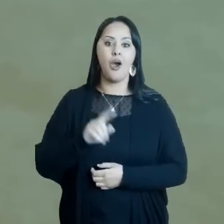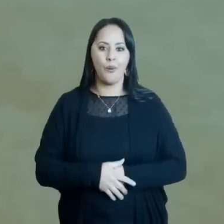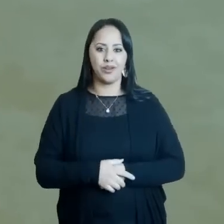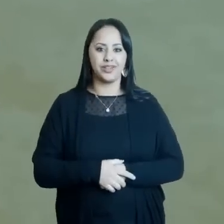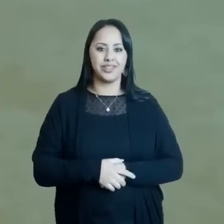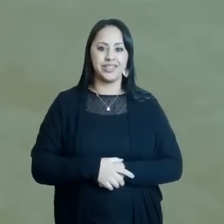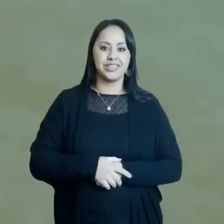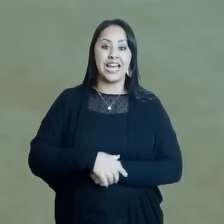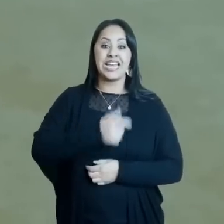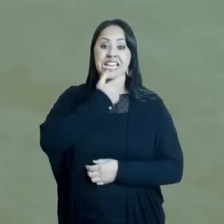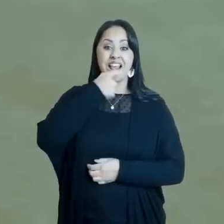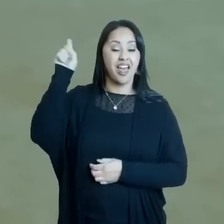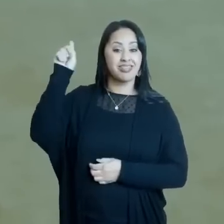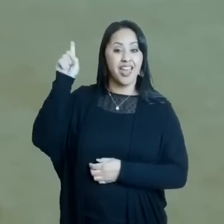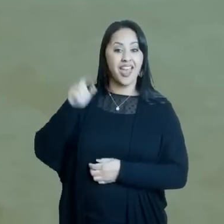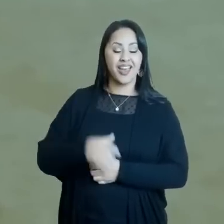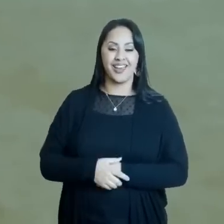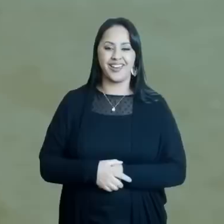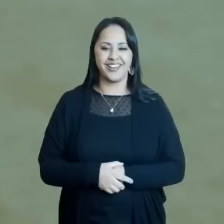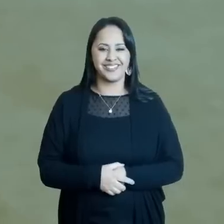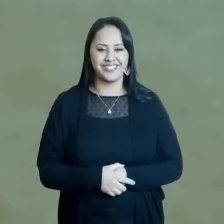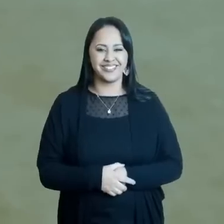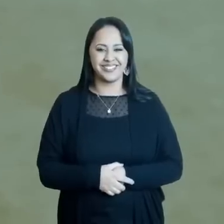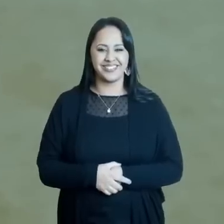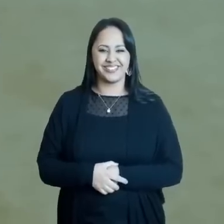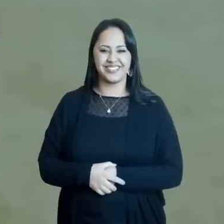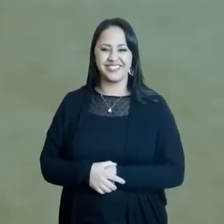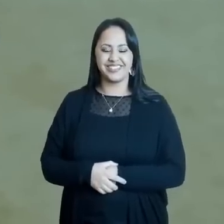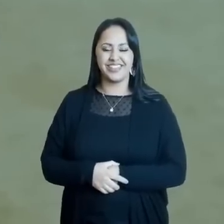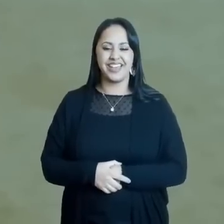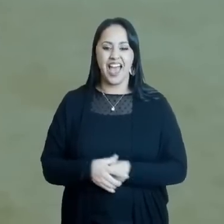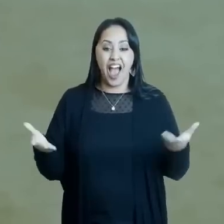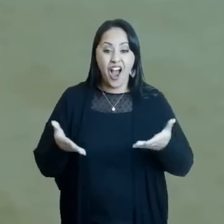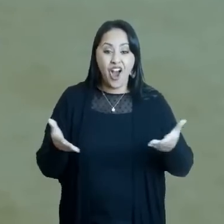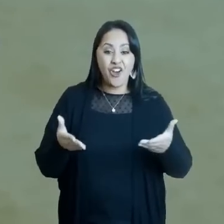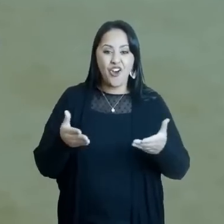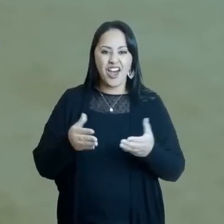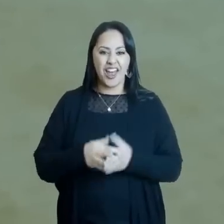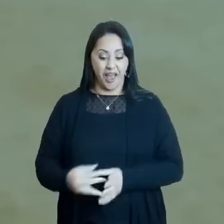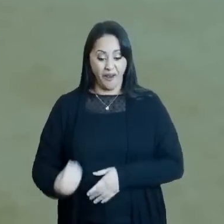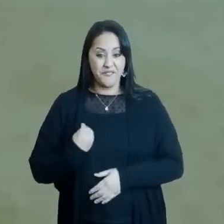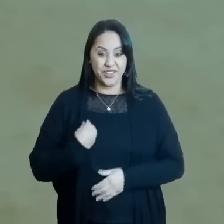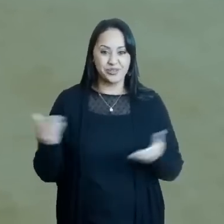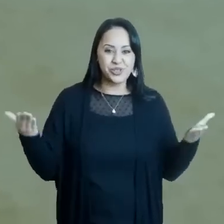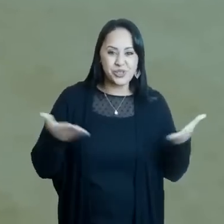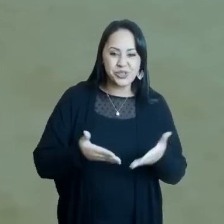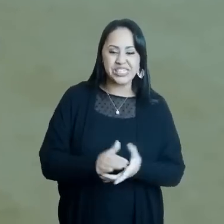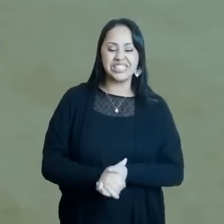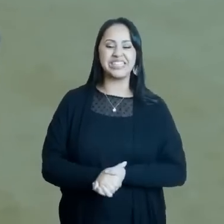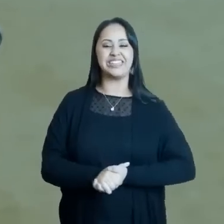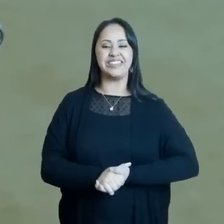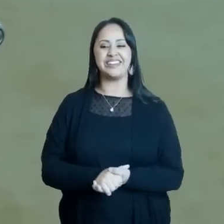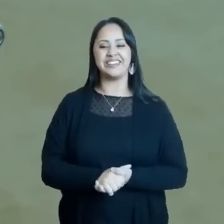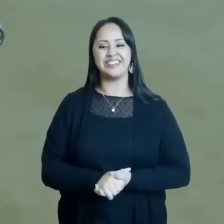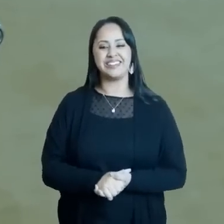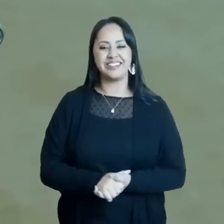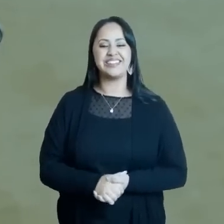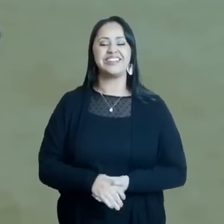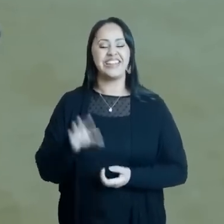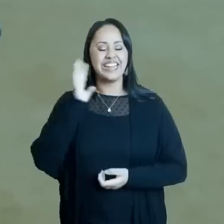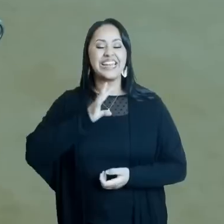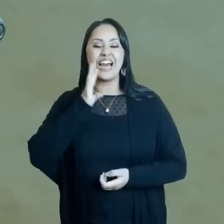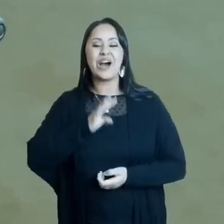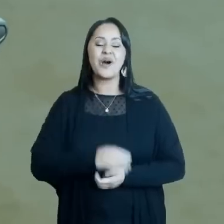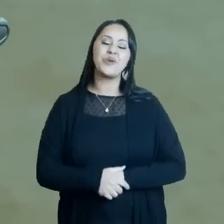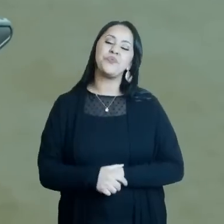sair de uma live com a pastora Ana. E já entrou ao vivo aqui. Já entrei ao vivo com você, Benção. Cara. Que privilégio. Que